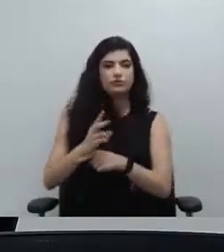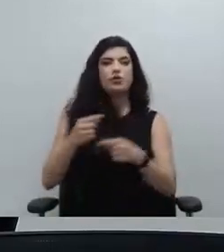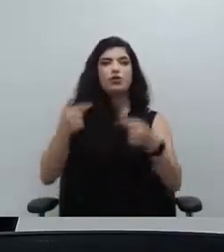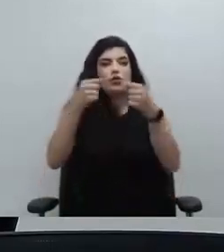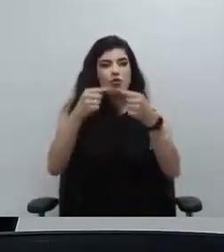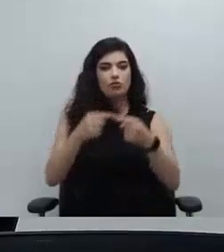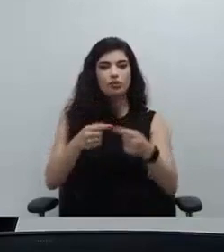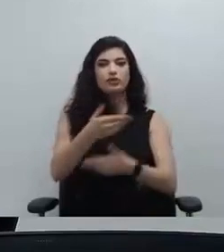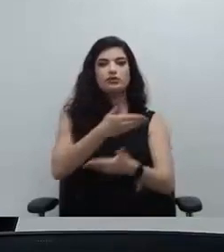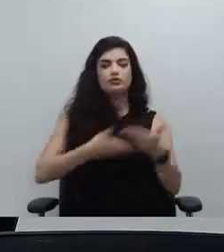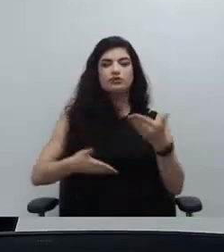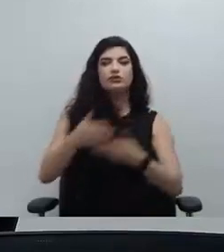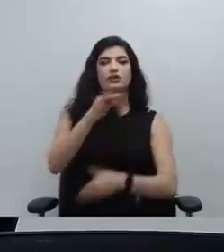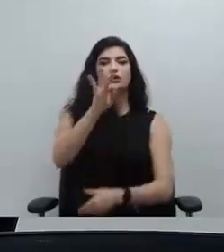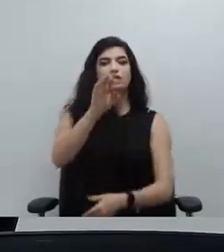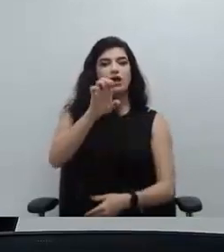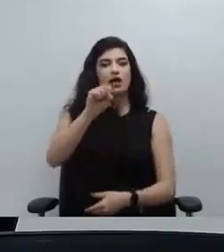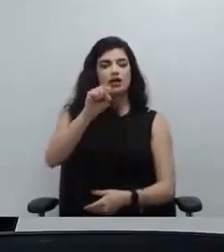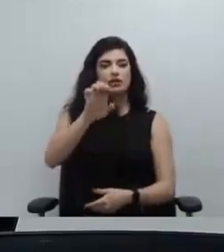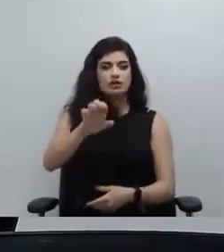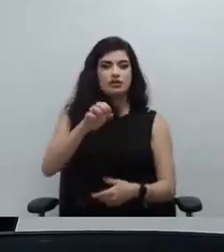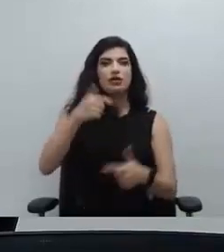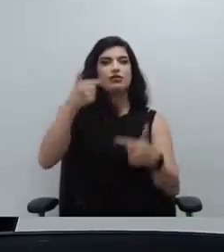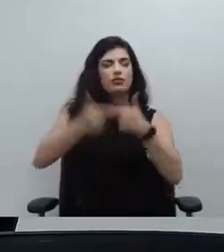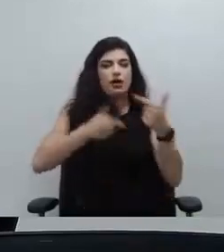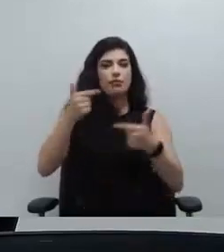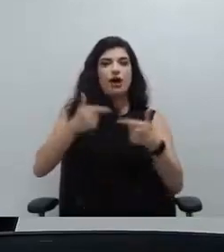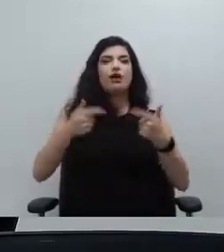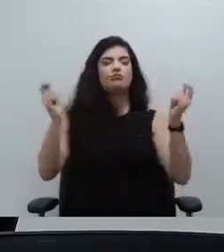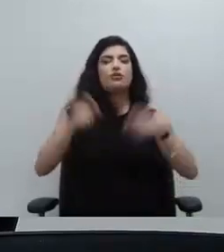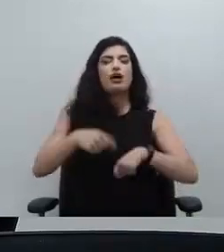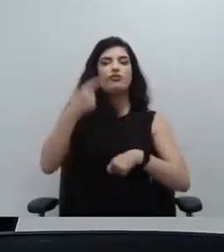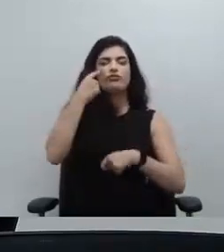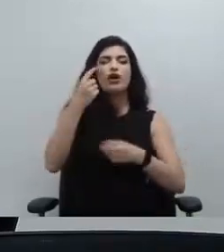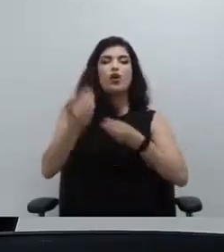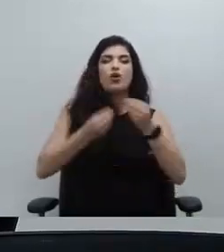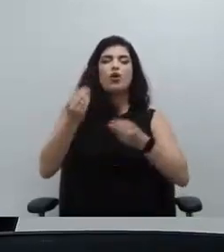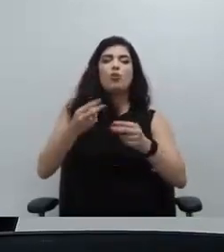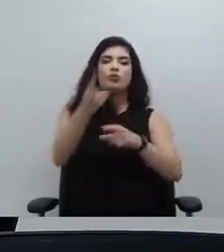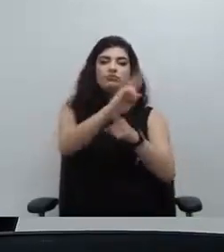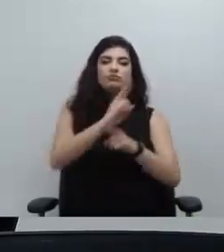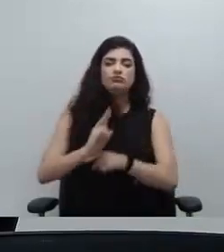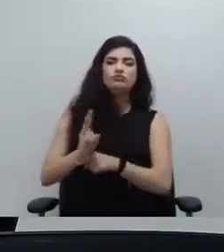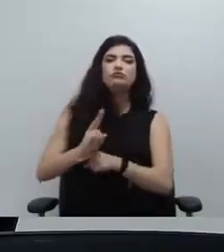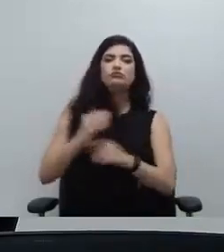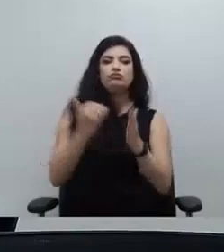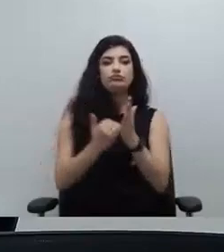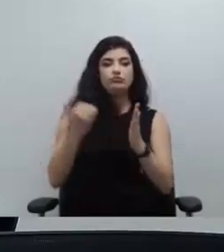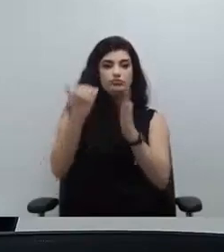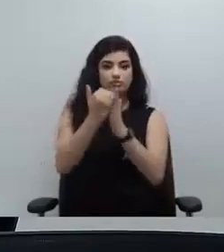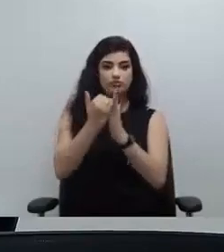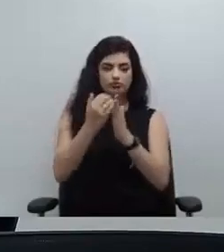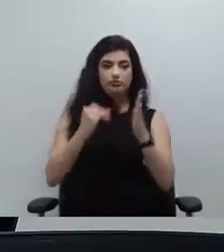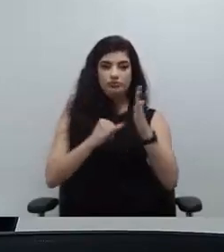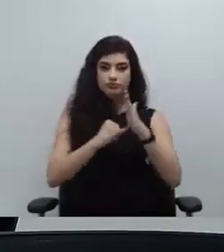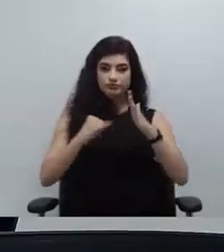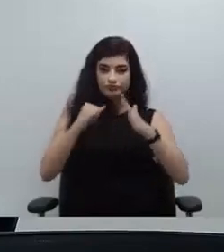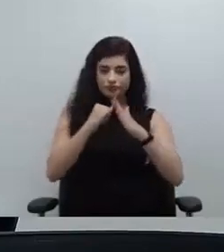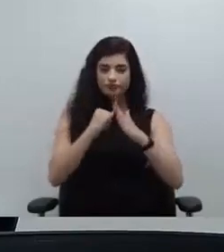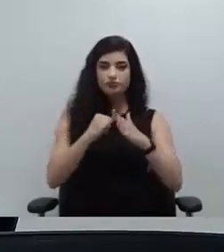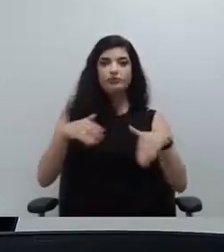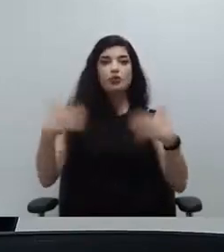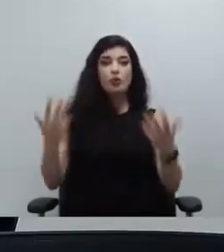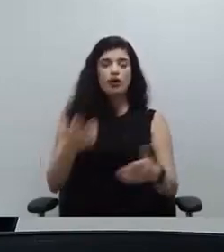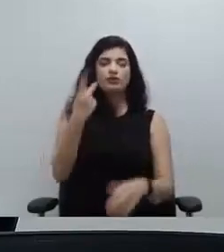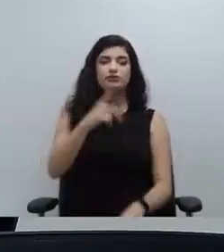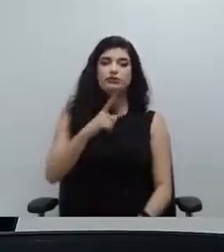teses institucionais e o plano de atuação, na medida em que poderá ser verificada a maior coesão da instituição quando as teses